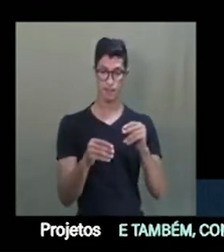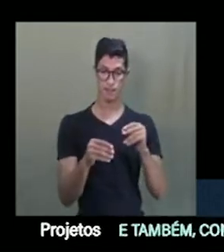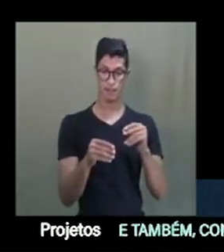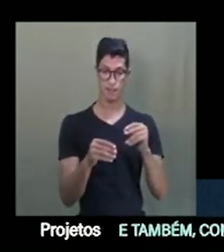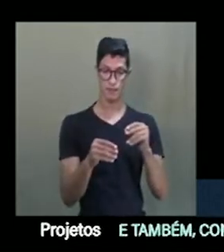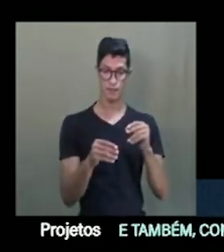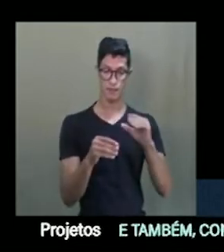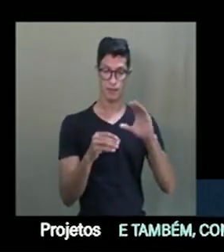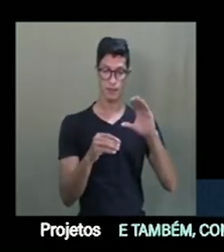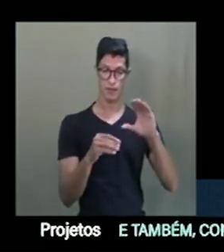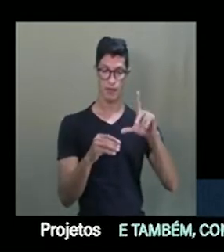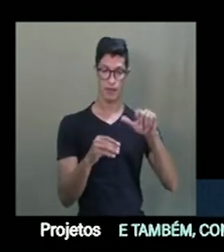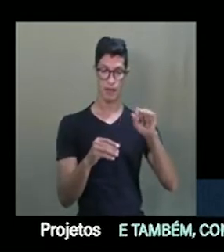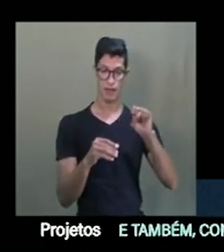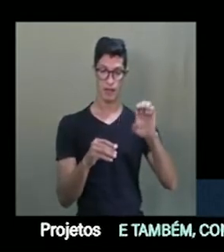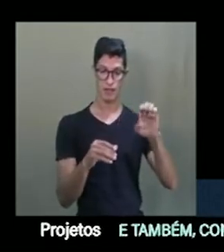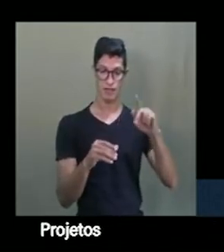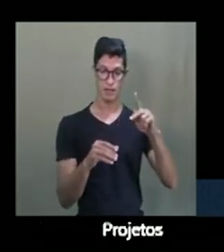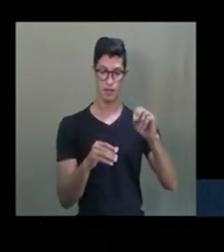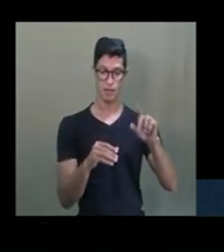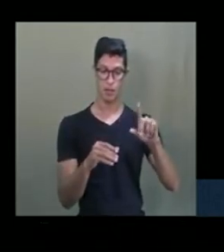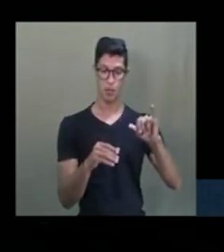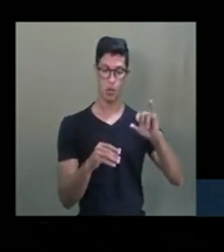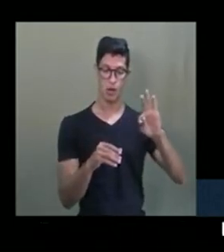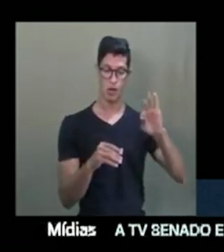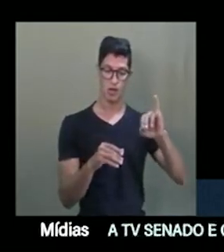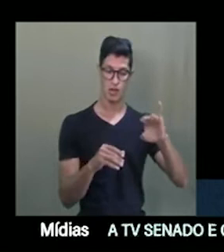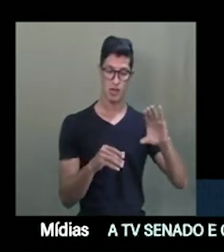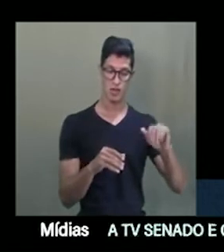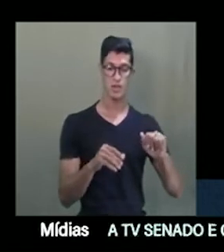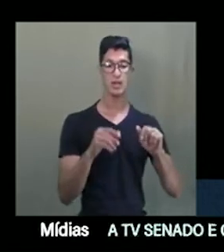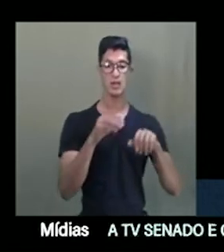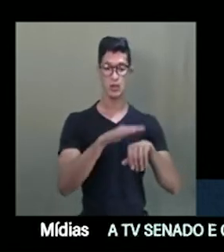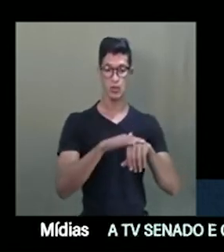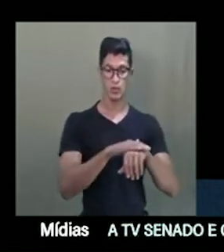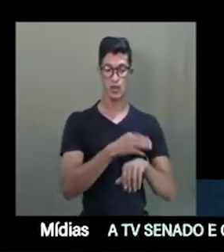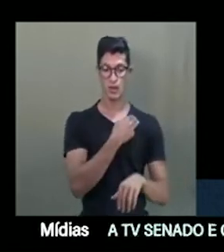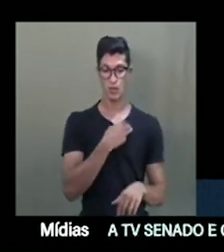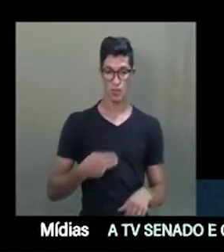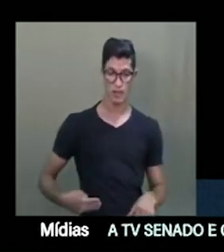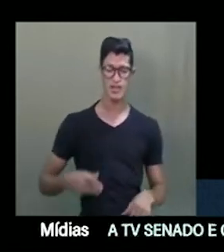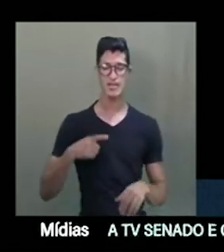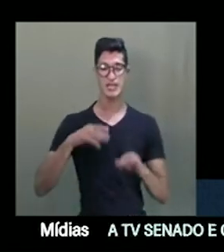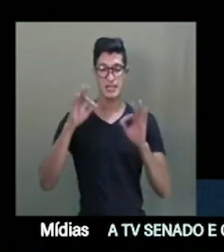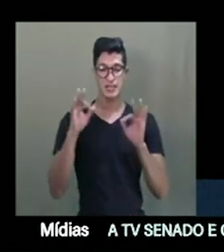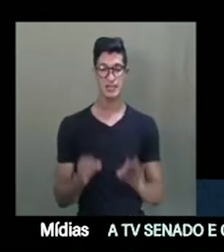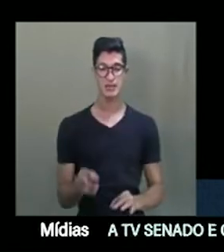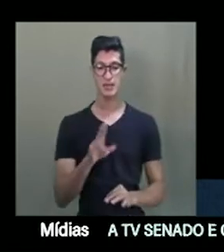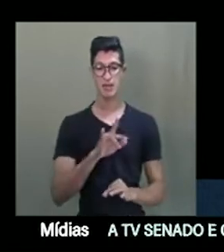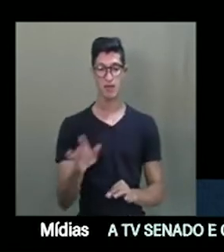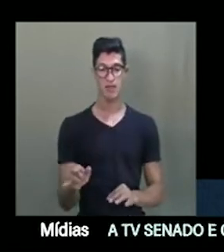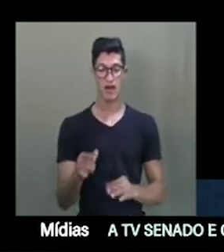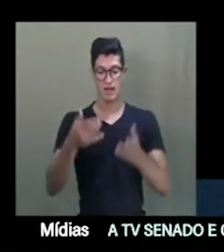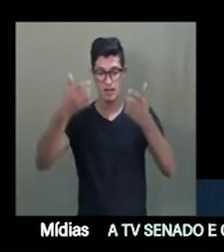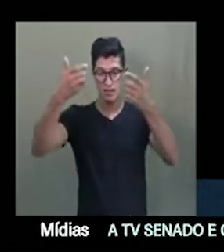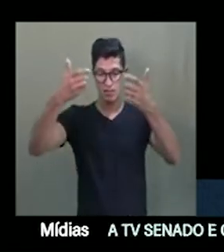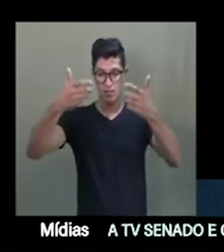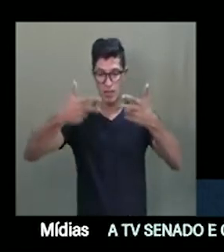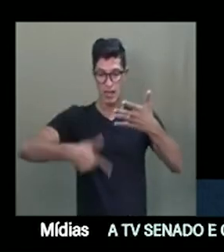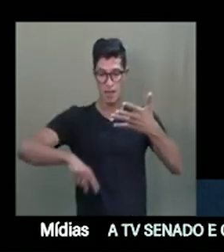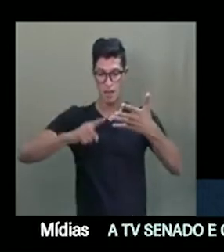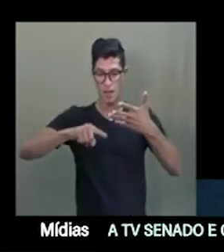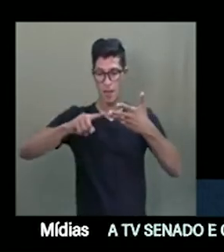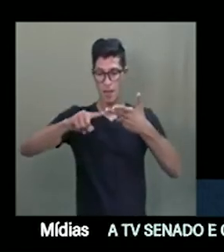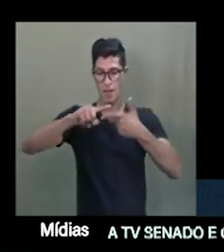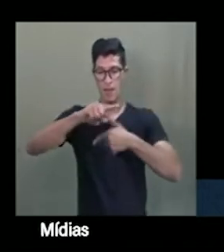de todas as classes políticas, irem conversar com o Alexandre Moraes, com o ministro Alexandre Moraes, tenho certeza que ele vai nos dar as explicações,